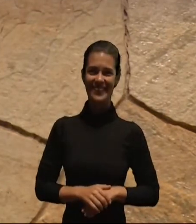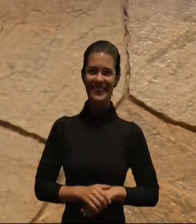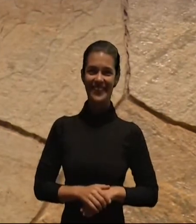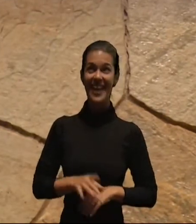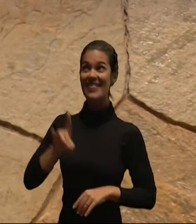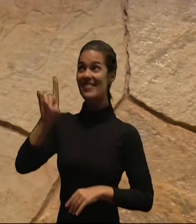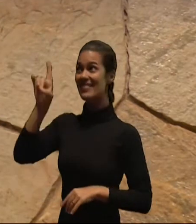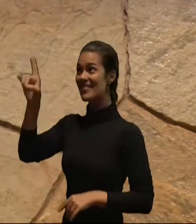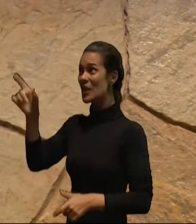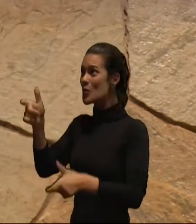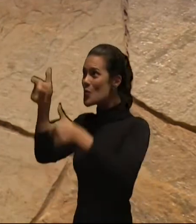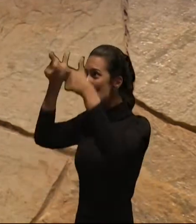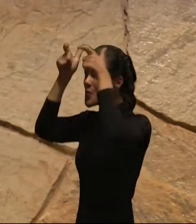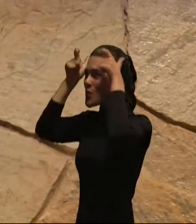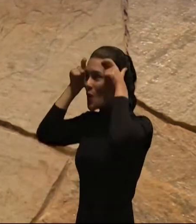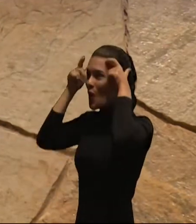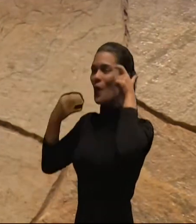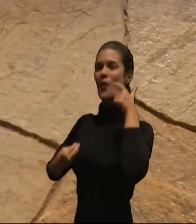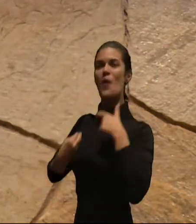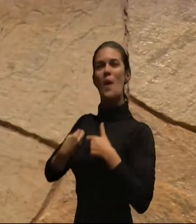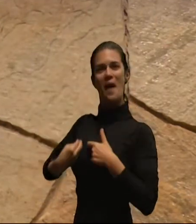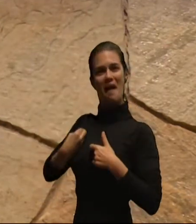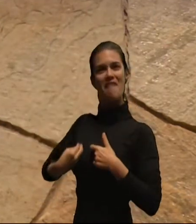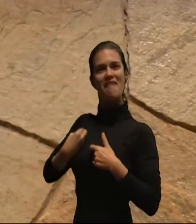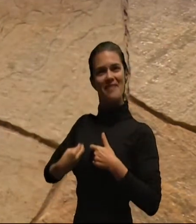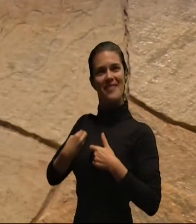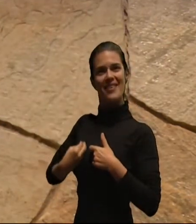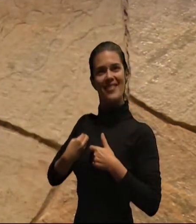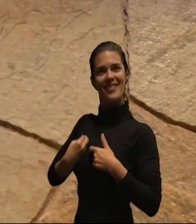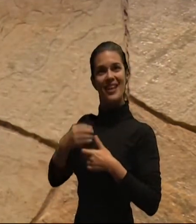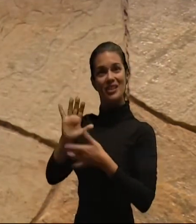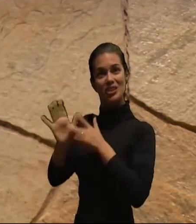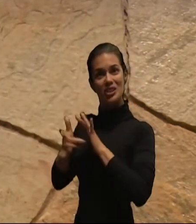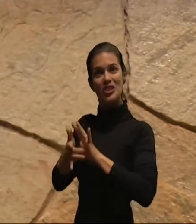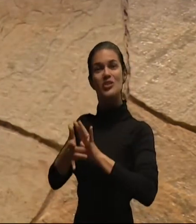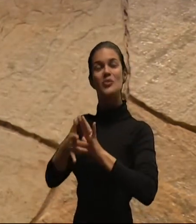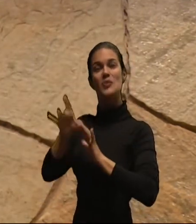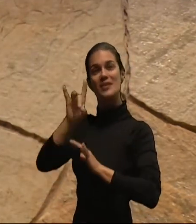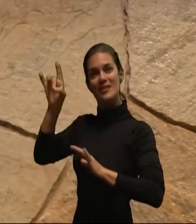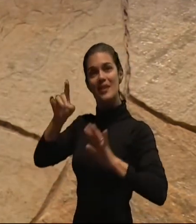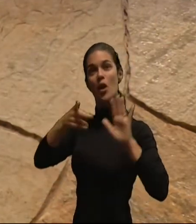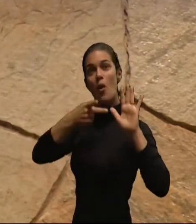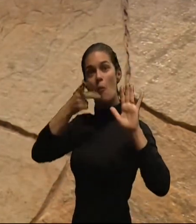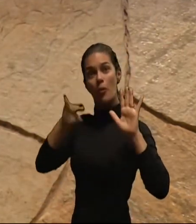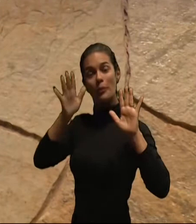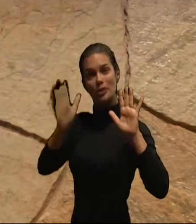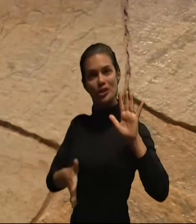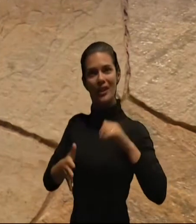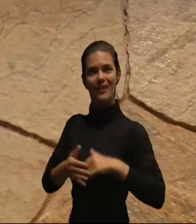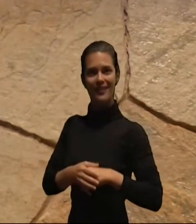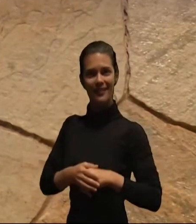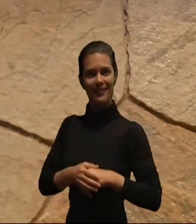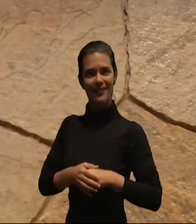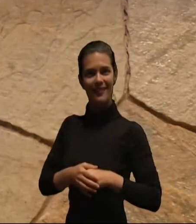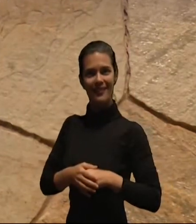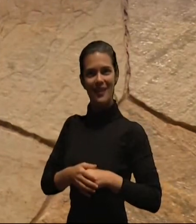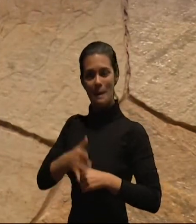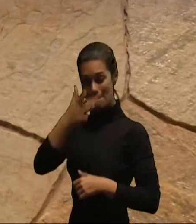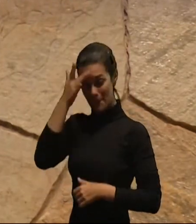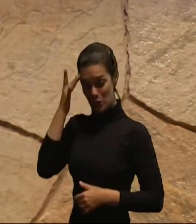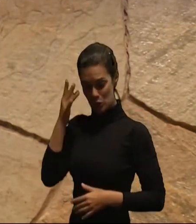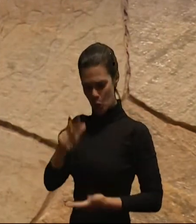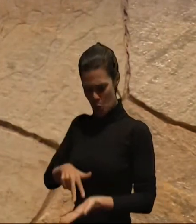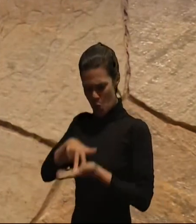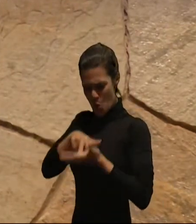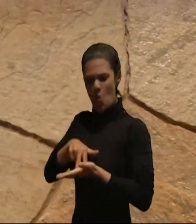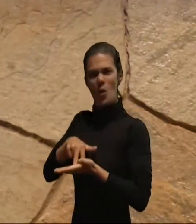da vida, a qual o Senhor prometeu aos que o amam. Há uma ilustração muito interessante em um livro,